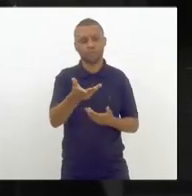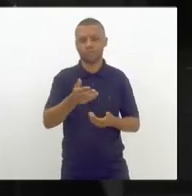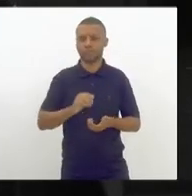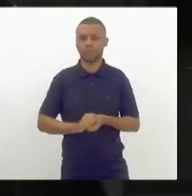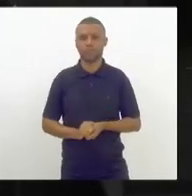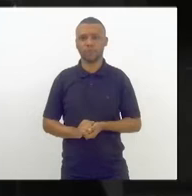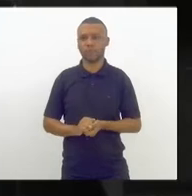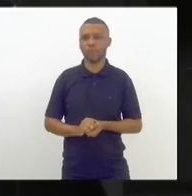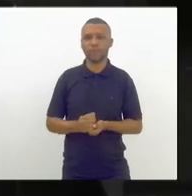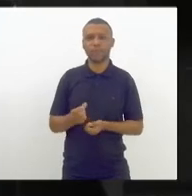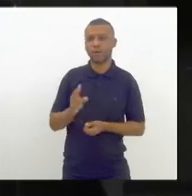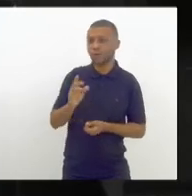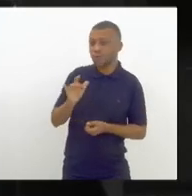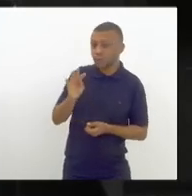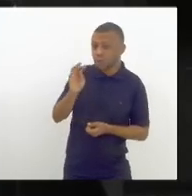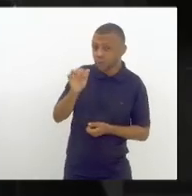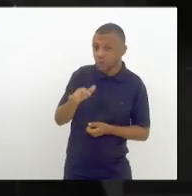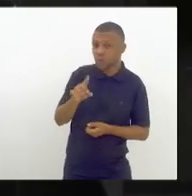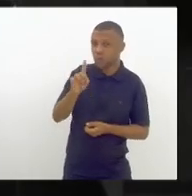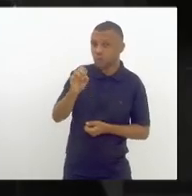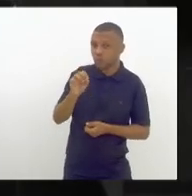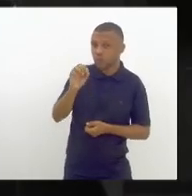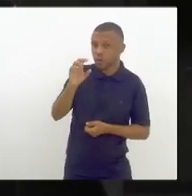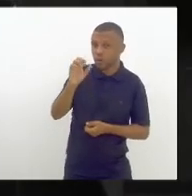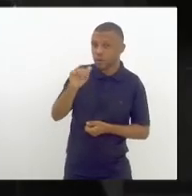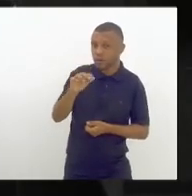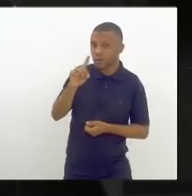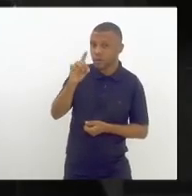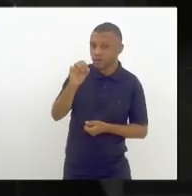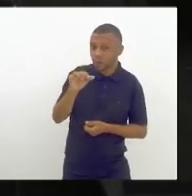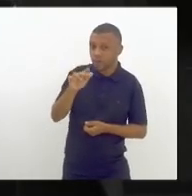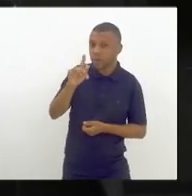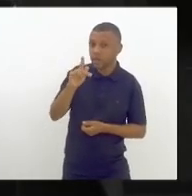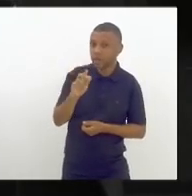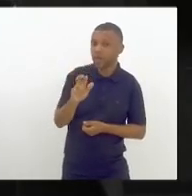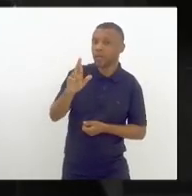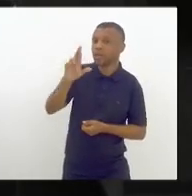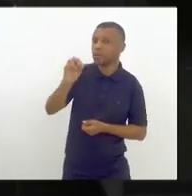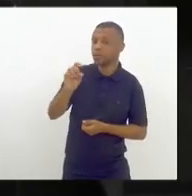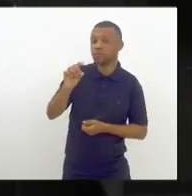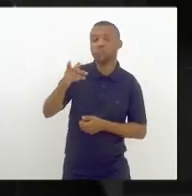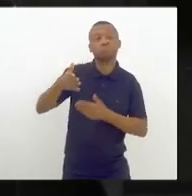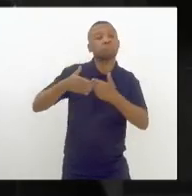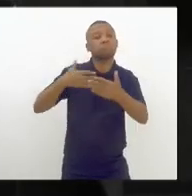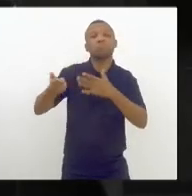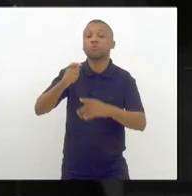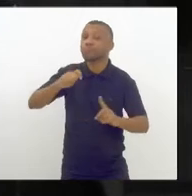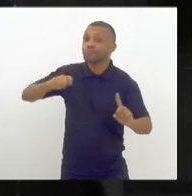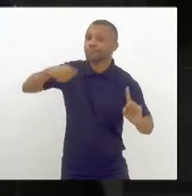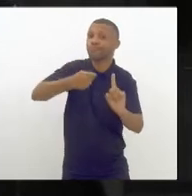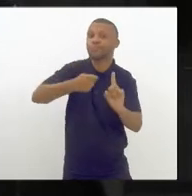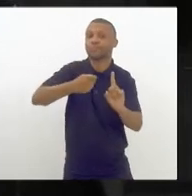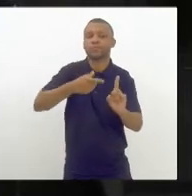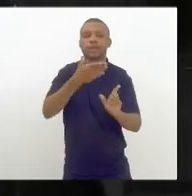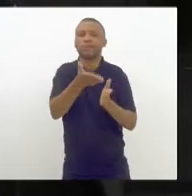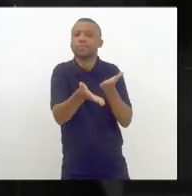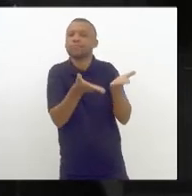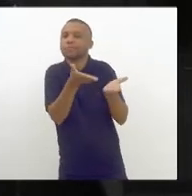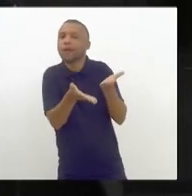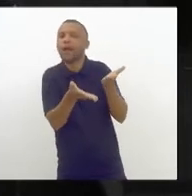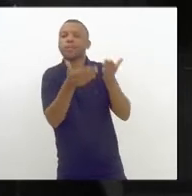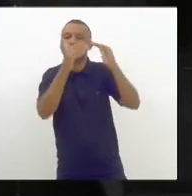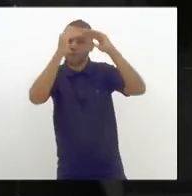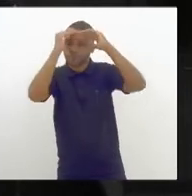do YouTube candongueiro Qualquer que seja alcunha é com a qual nós o tratavamos sempre com respeito sempre com admiração